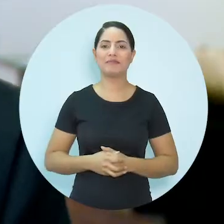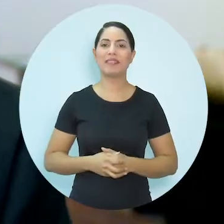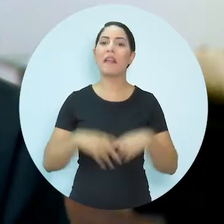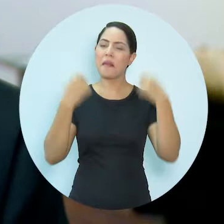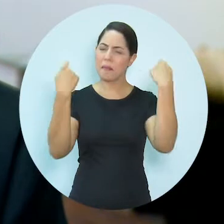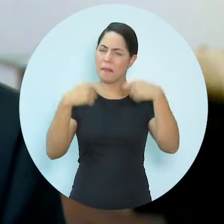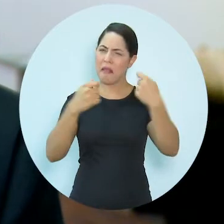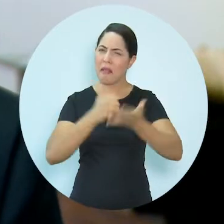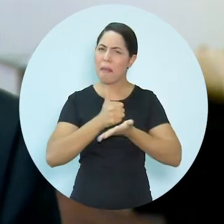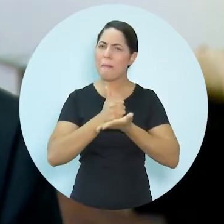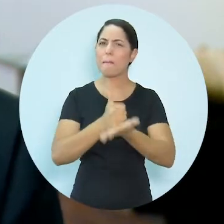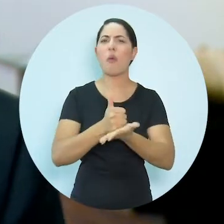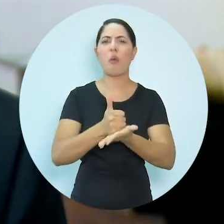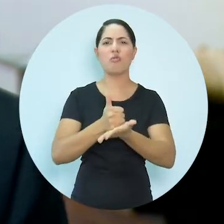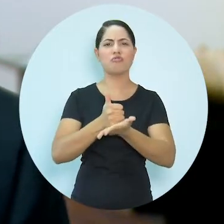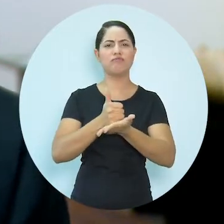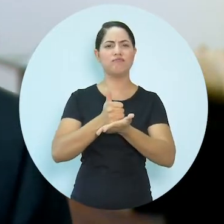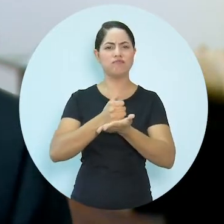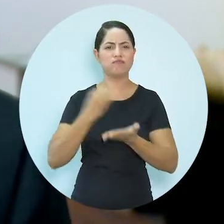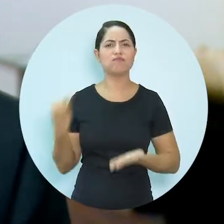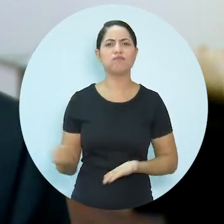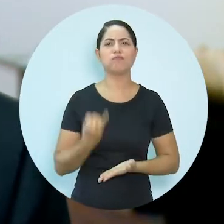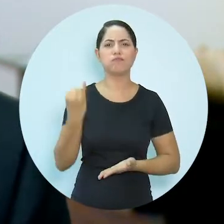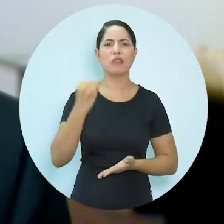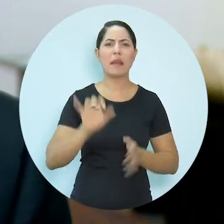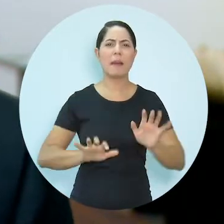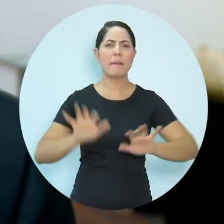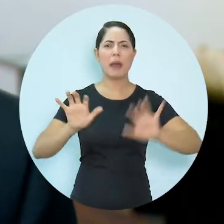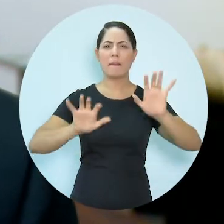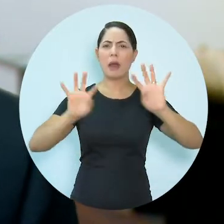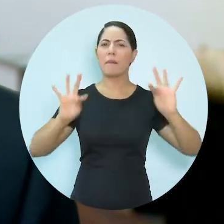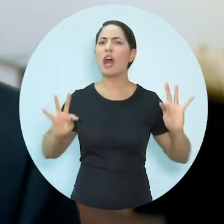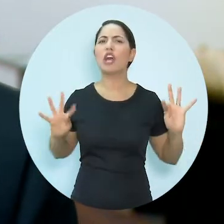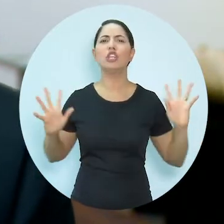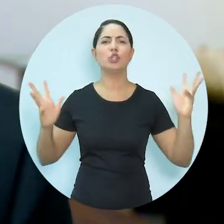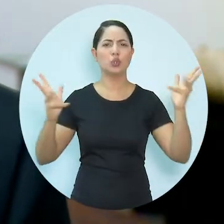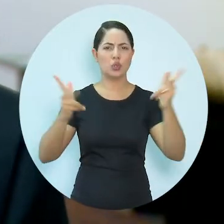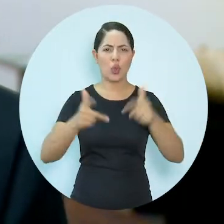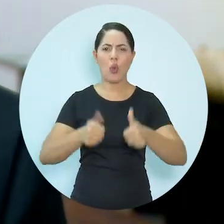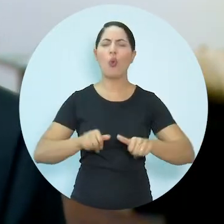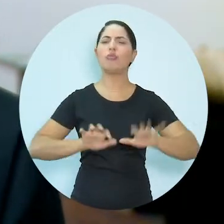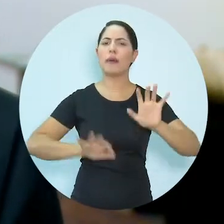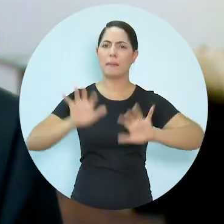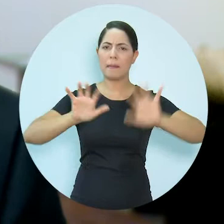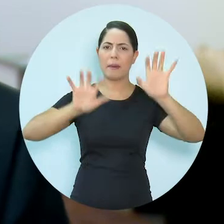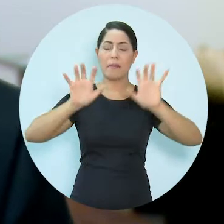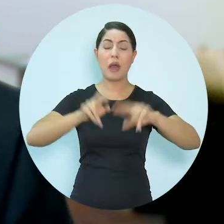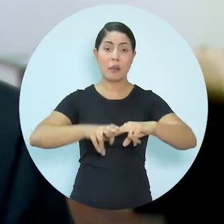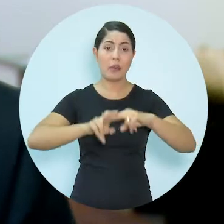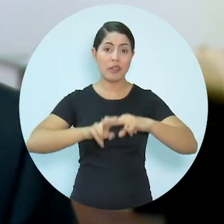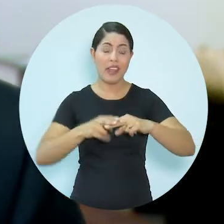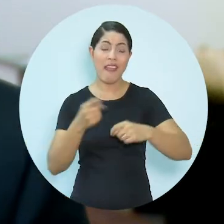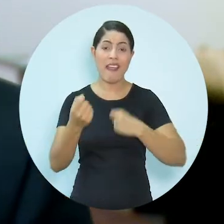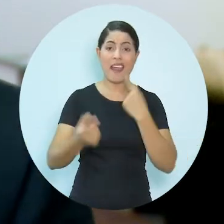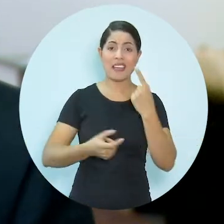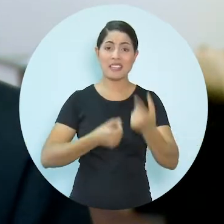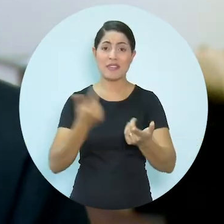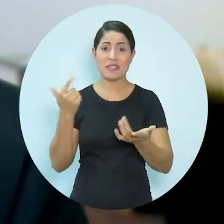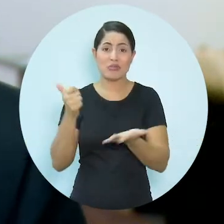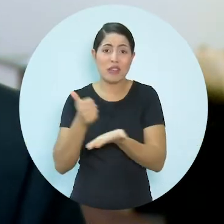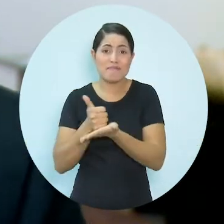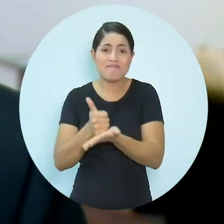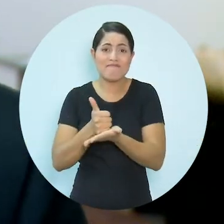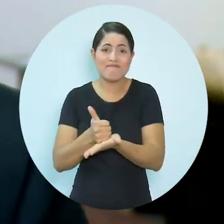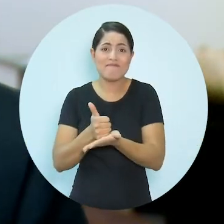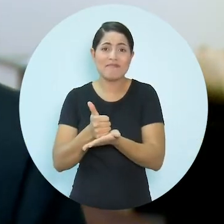É indispensável o apoio, o suporte que o FIDA dá a todas as seccionais, principalmente aquelas seccionais que possuem menos